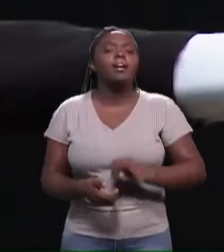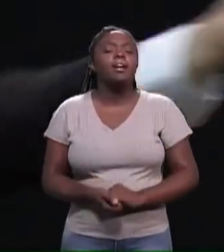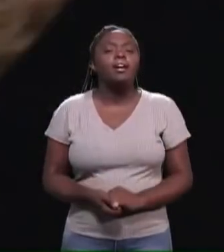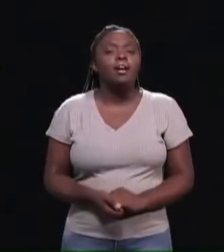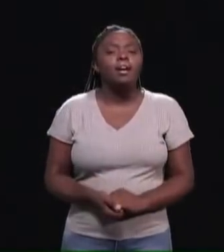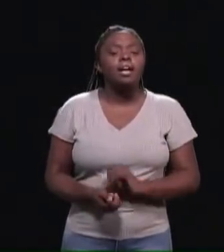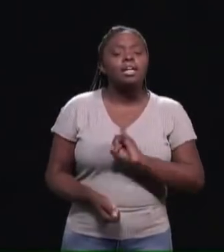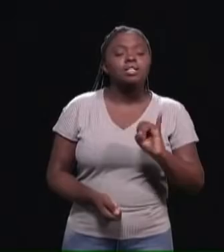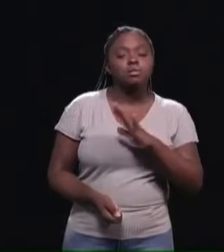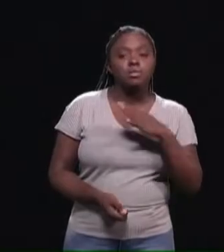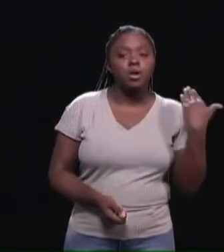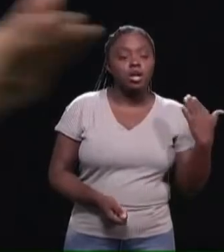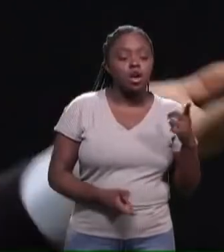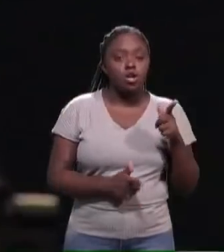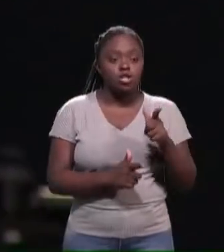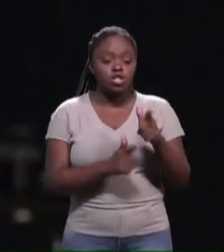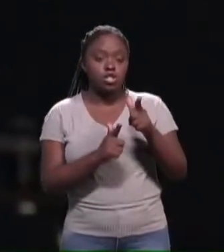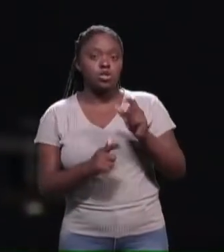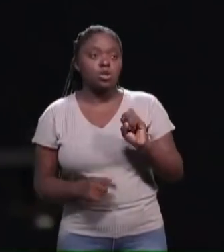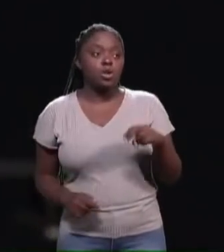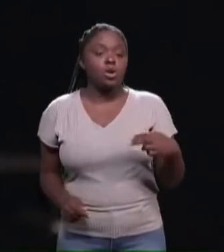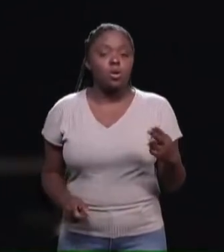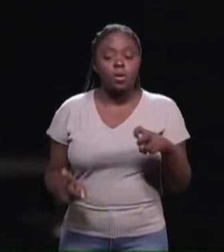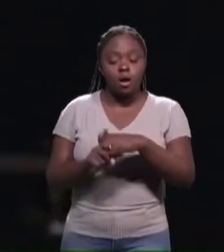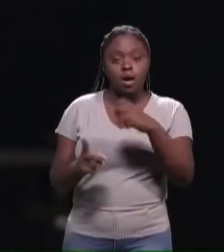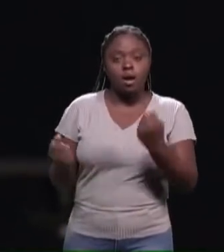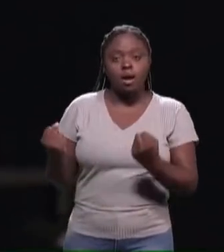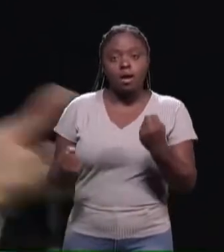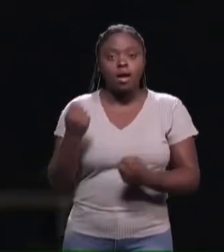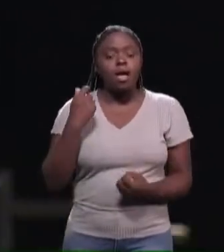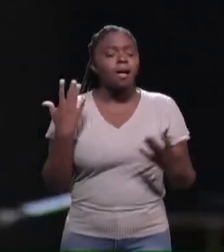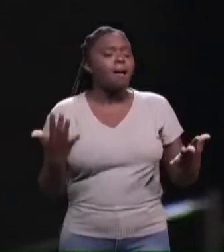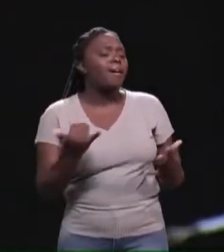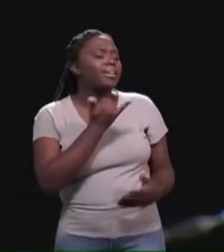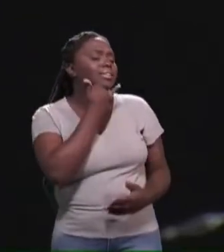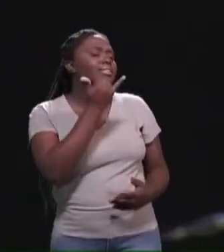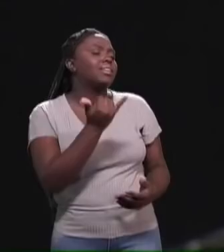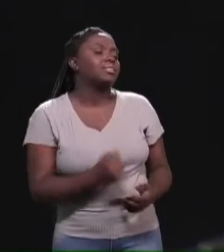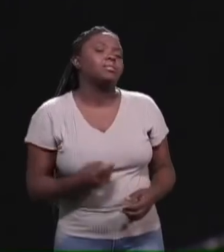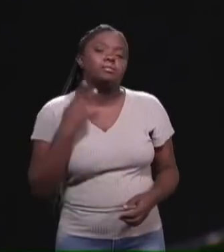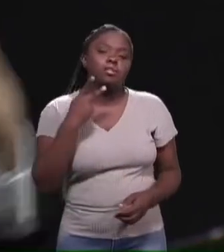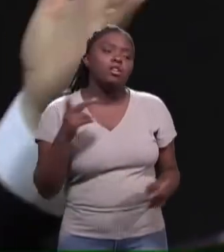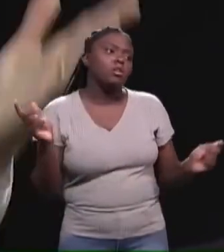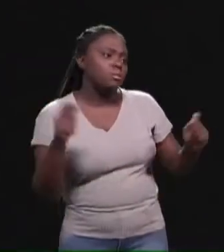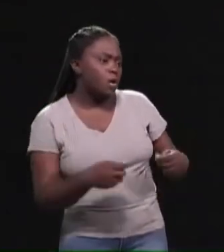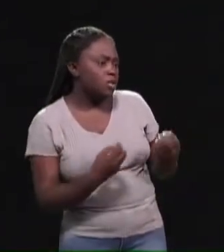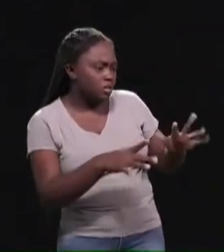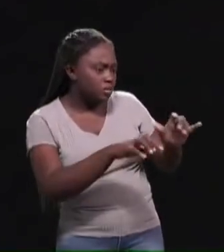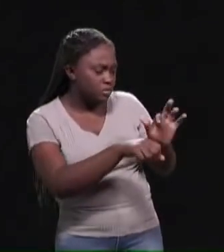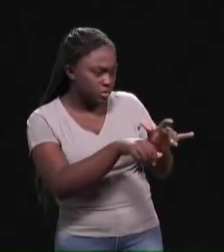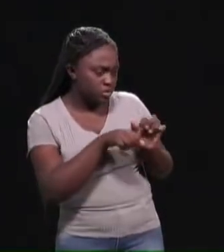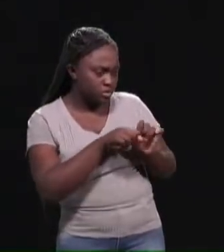Aí se você morrer de bala perdida, de acidente de carro, ai, que tragédia. Então Deus fala: então deixa eu matar você com doença. Não, também